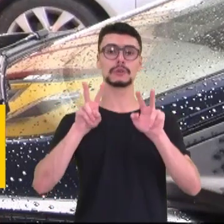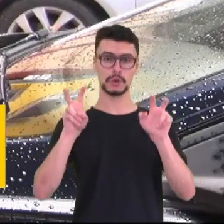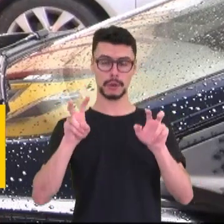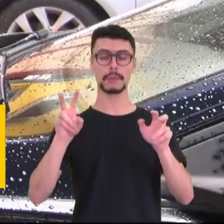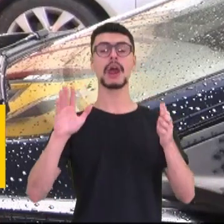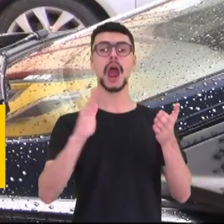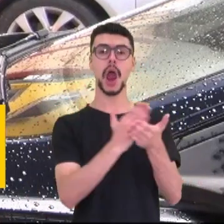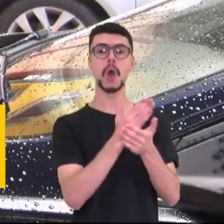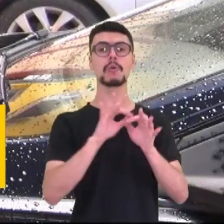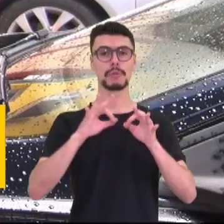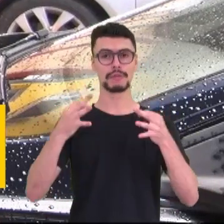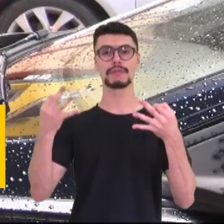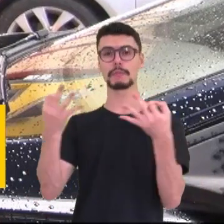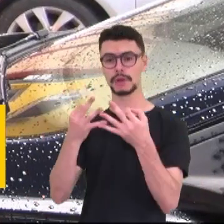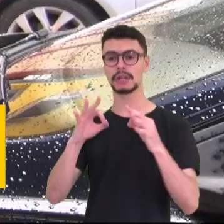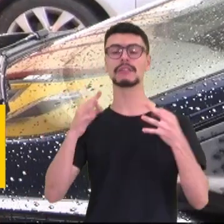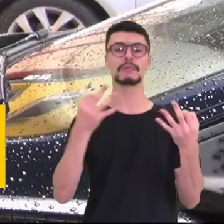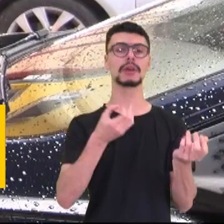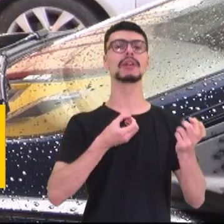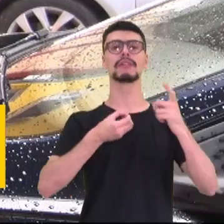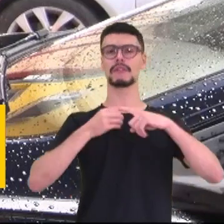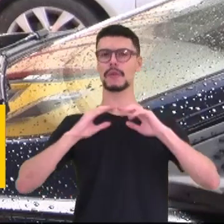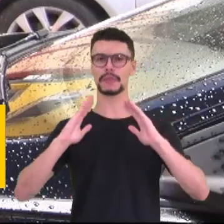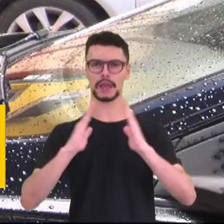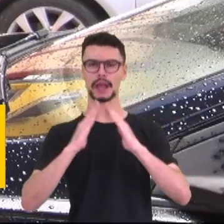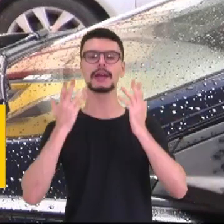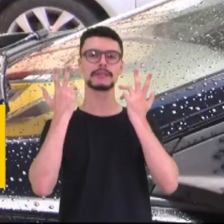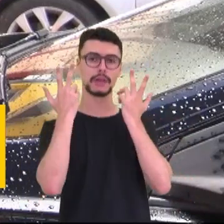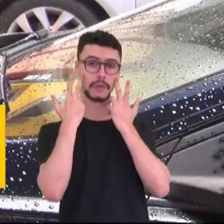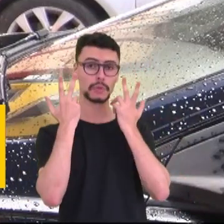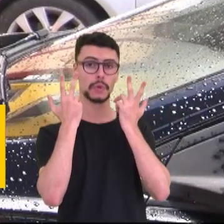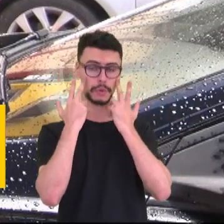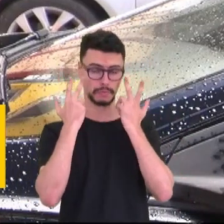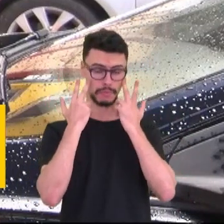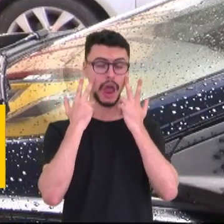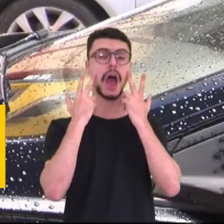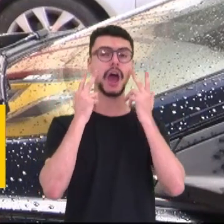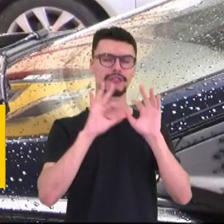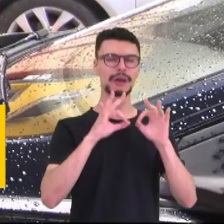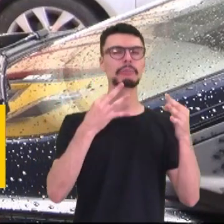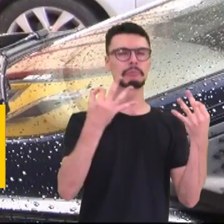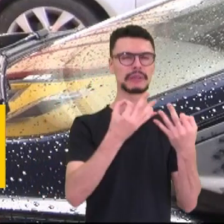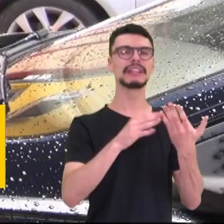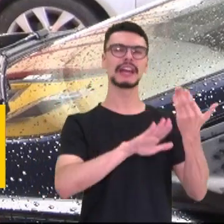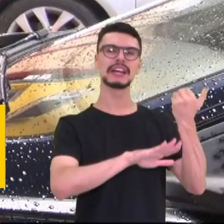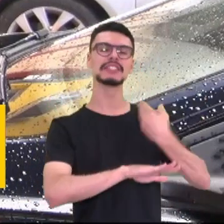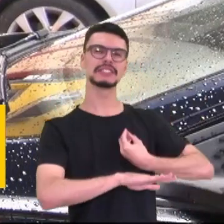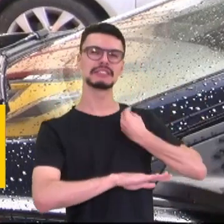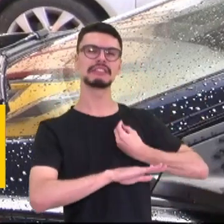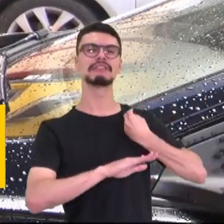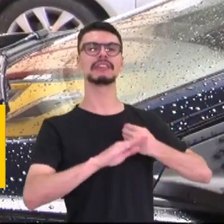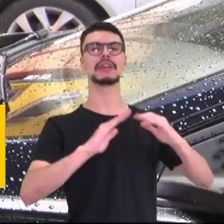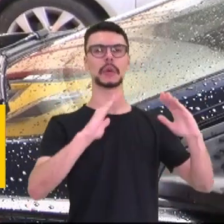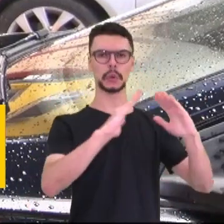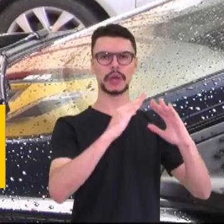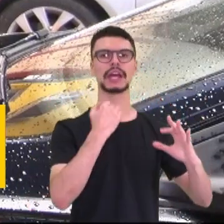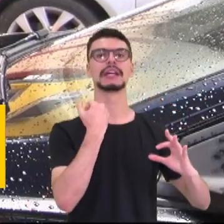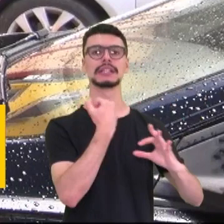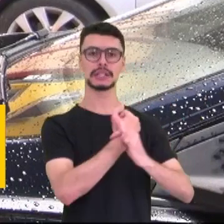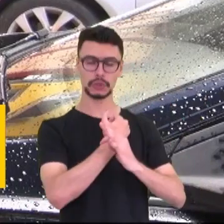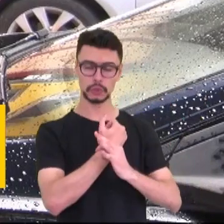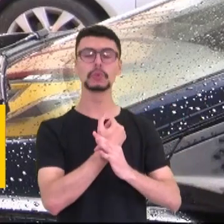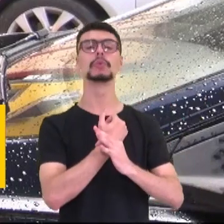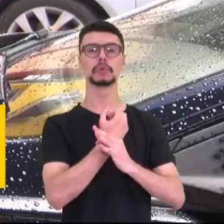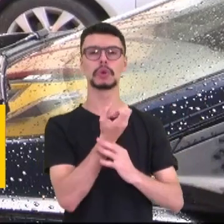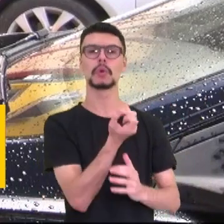já retornando, portanto, para suas casas, essas famílias que estavam em alguns abrigos dos municípios, e esses números estão